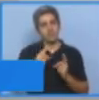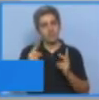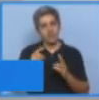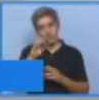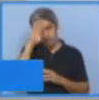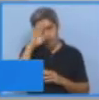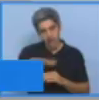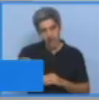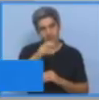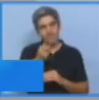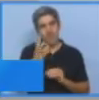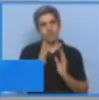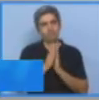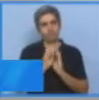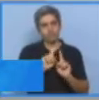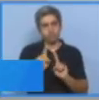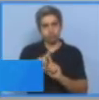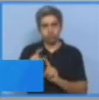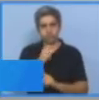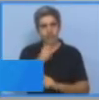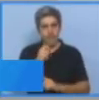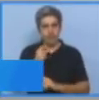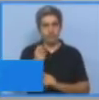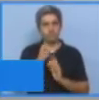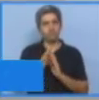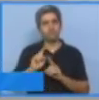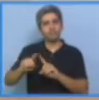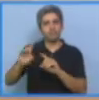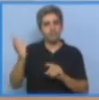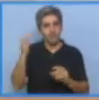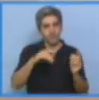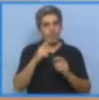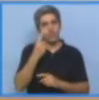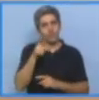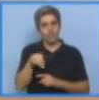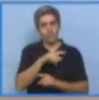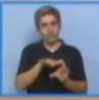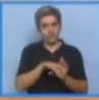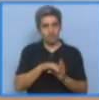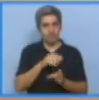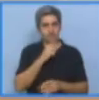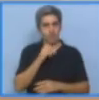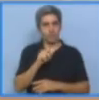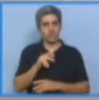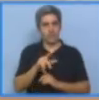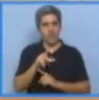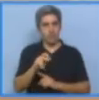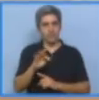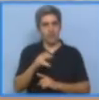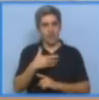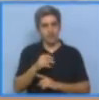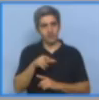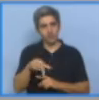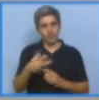juntou vários sacerdotes de diversas dioceses. Um deles, o padre Gonçalo Fernandes, que está hoje connosco e com quem